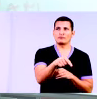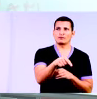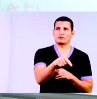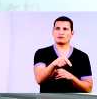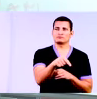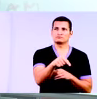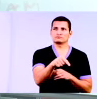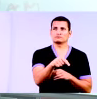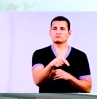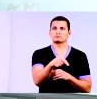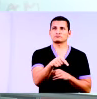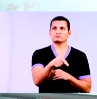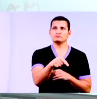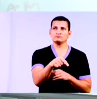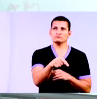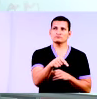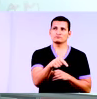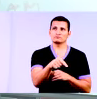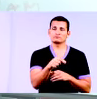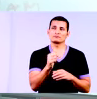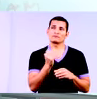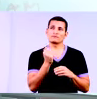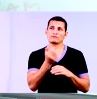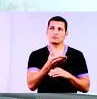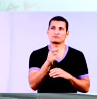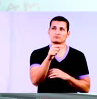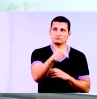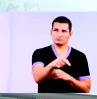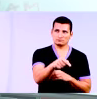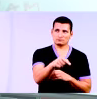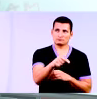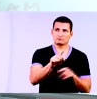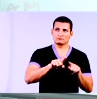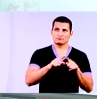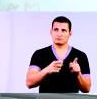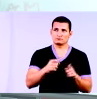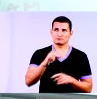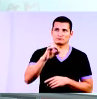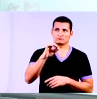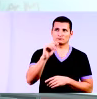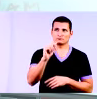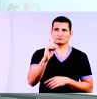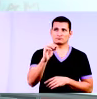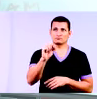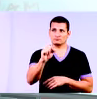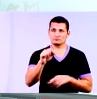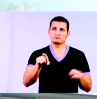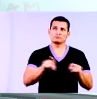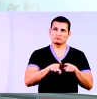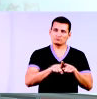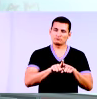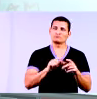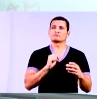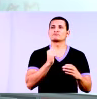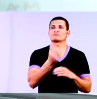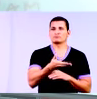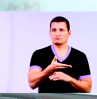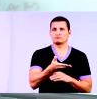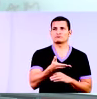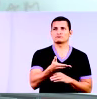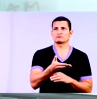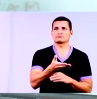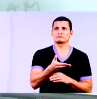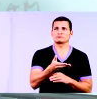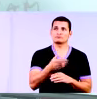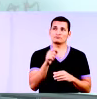faça agora? A instrução está lá fora. Por outro lado, os dados também estão guardados lá fora, que no processador não guarda. Então,